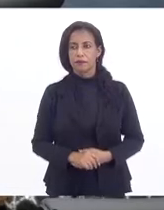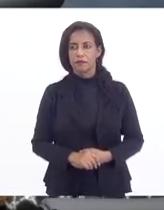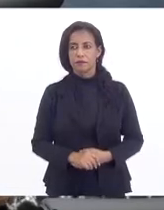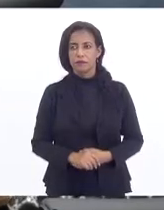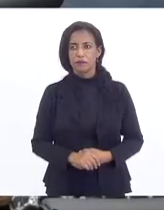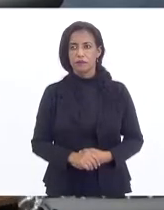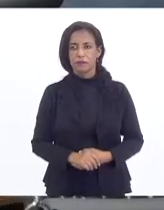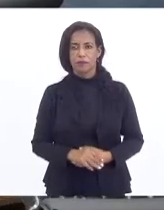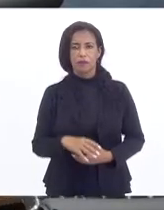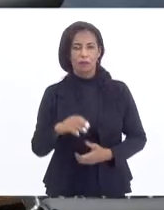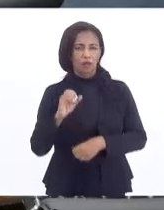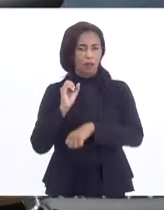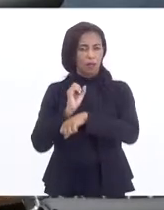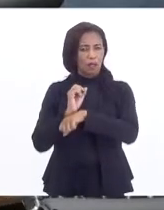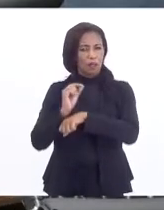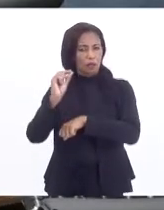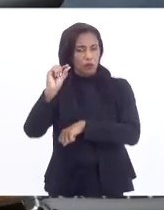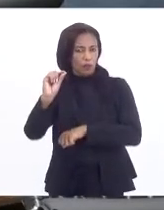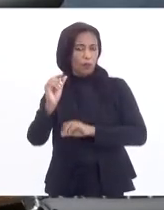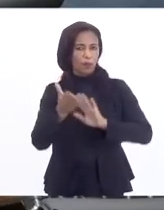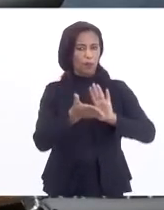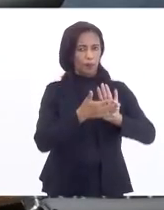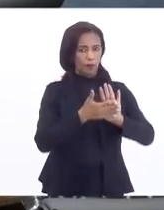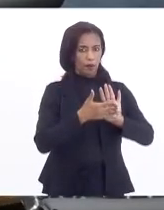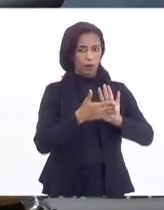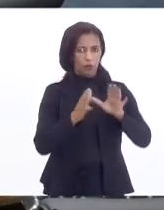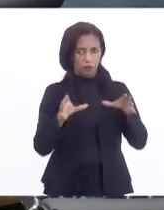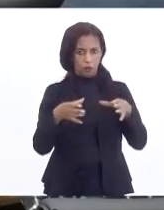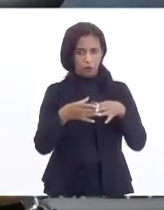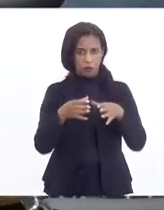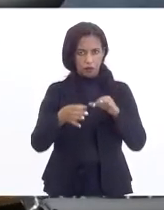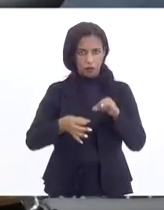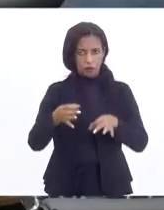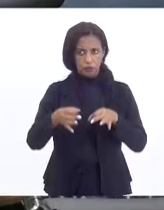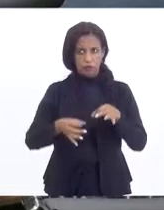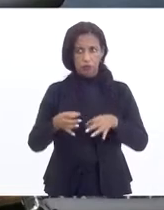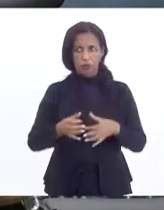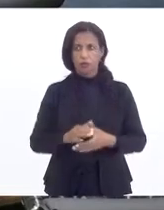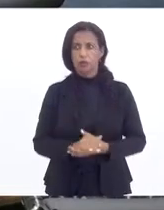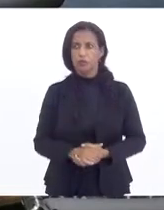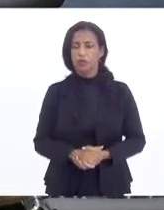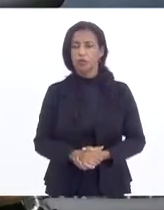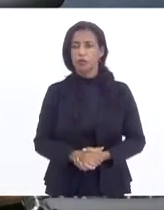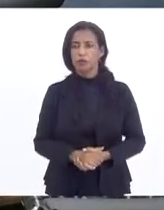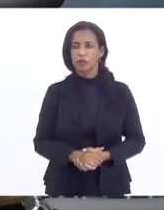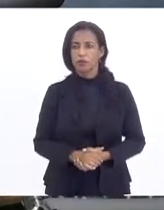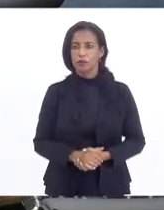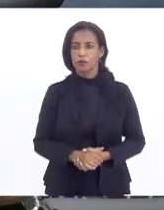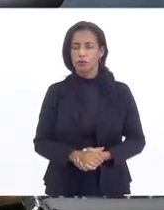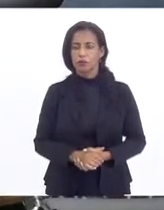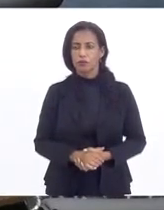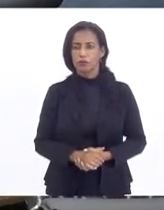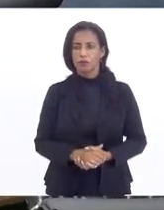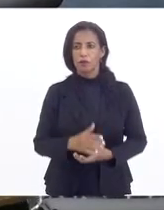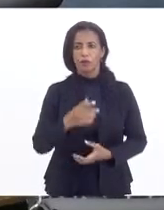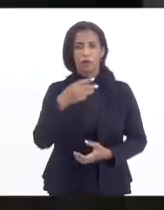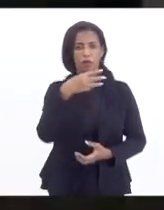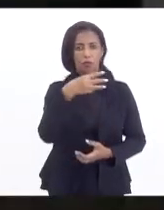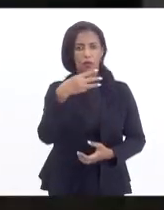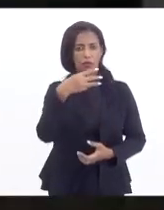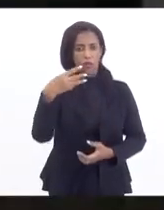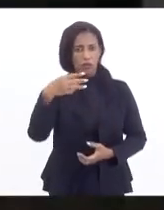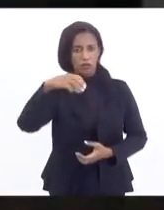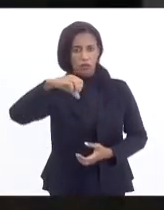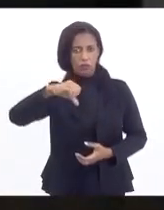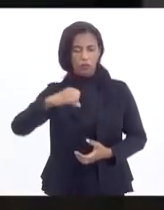Já, deputado. Se Vossa Excelência vai emitir parecer pela Comissão de Constituição e Justiça? Isso. Já emitiu. Por favor. Projeto de lei